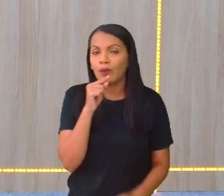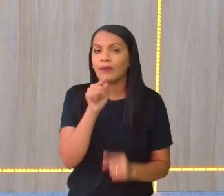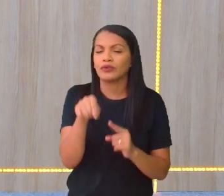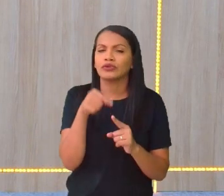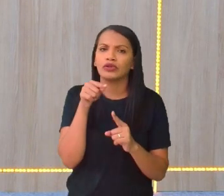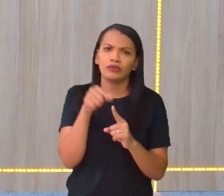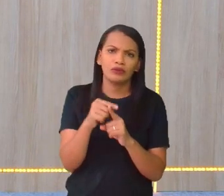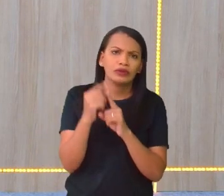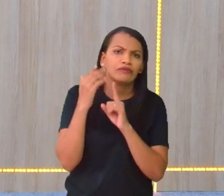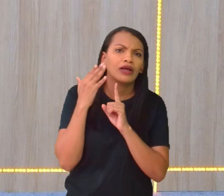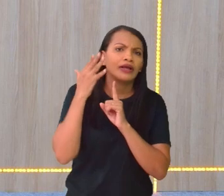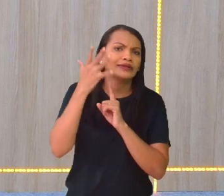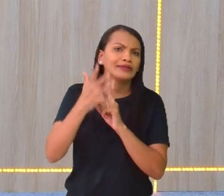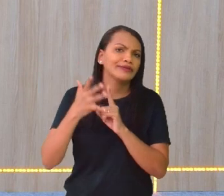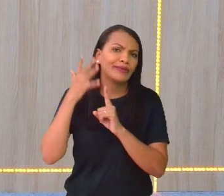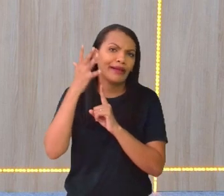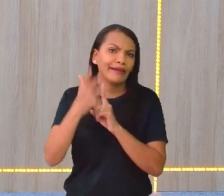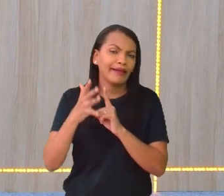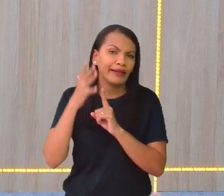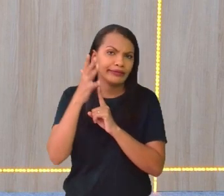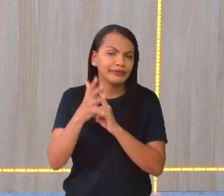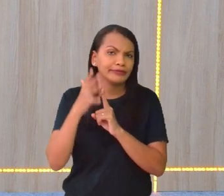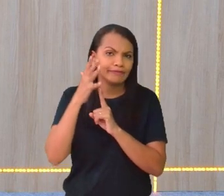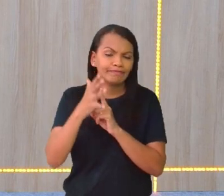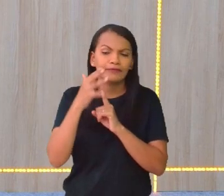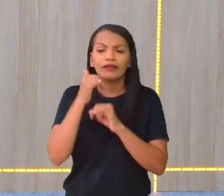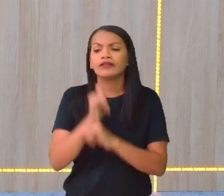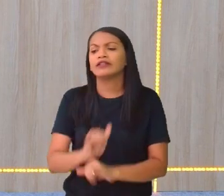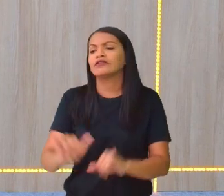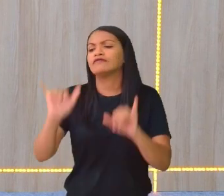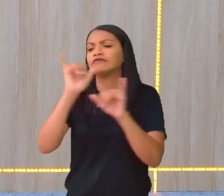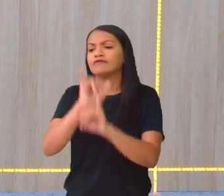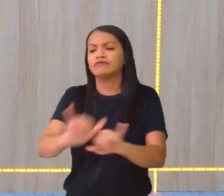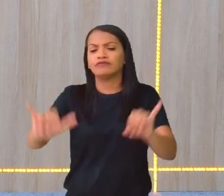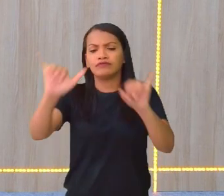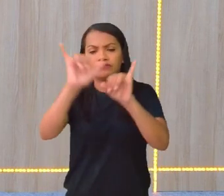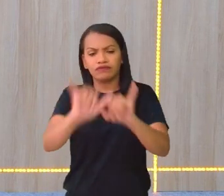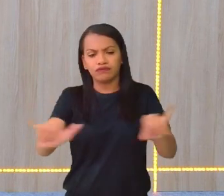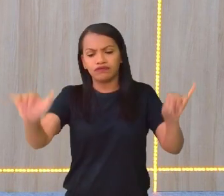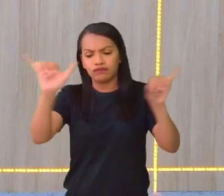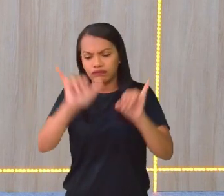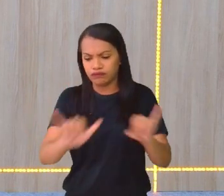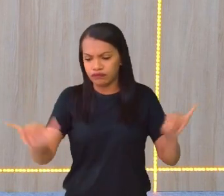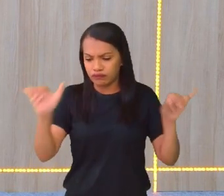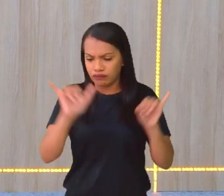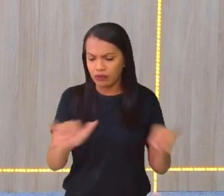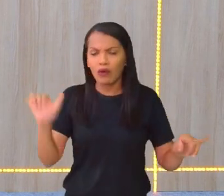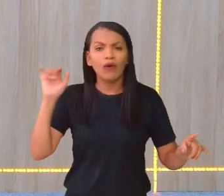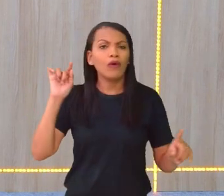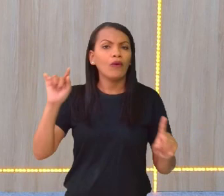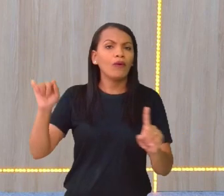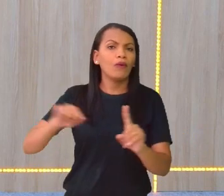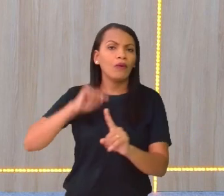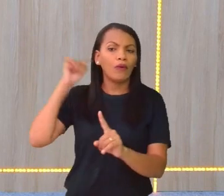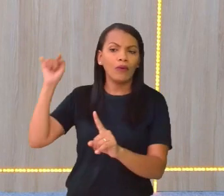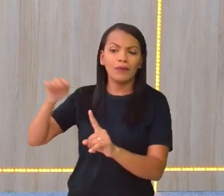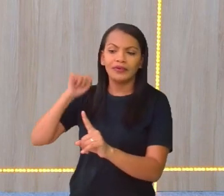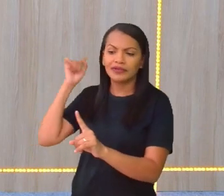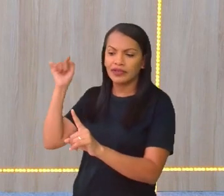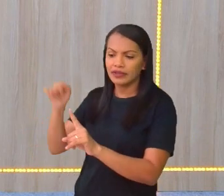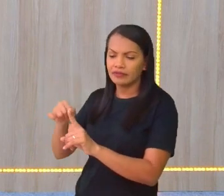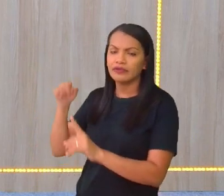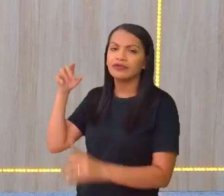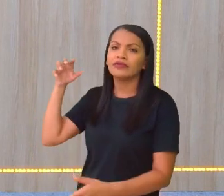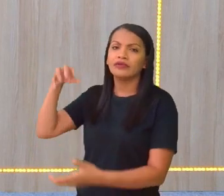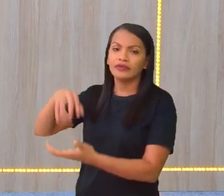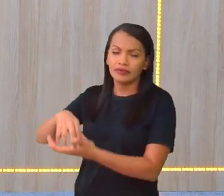E essas palestras, elas divulgam, não é, a missão que este centro